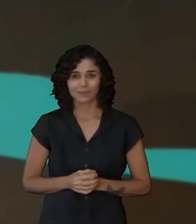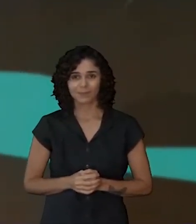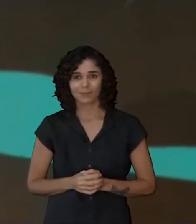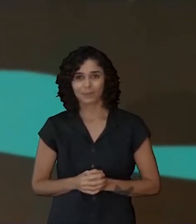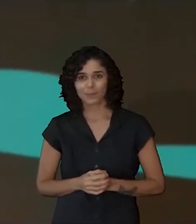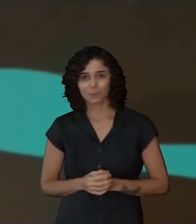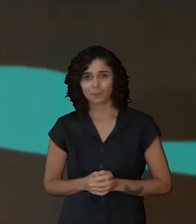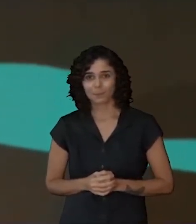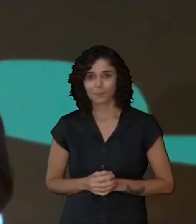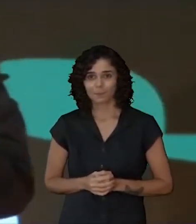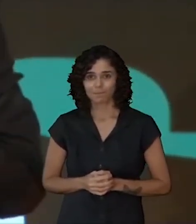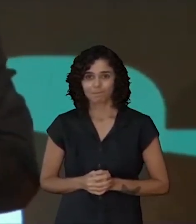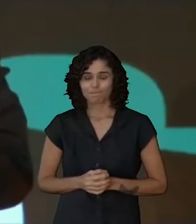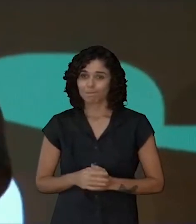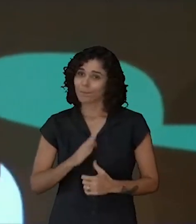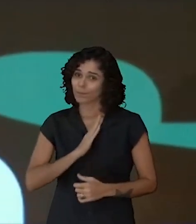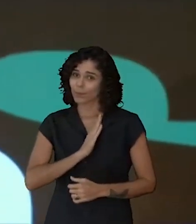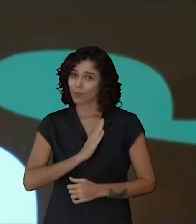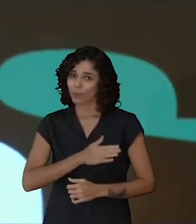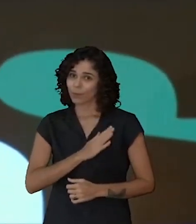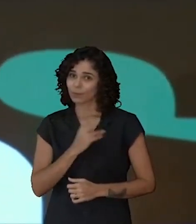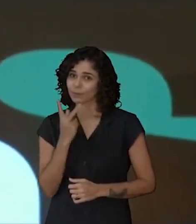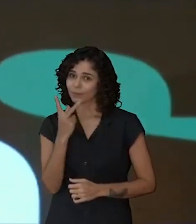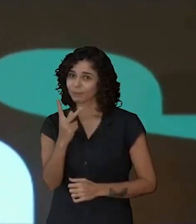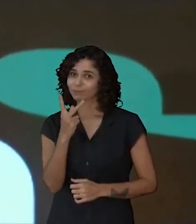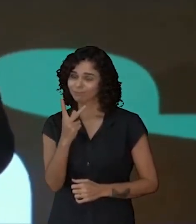No seu coração,